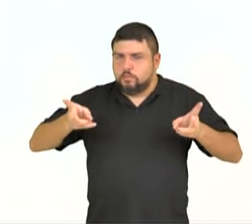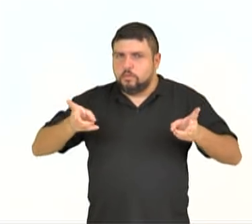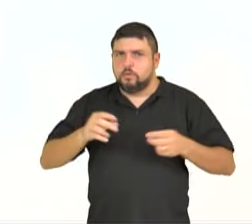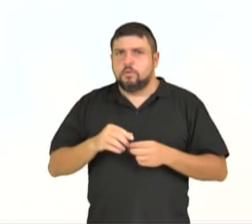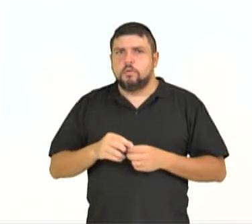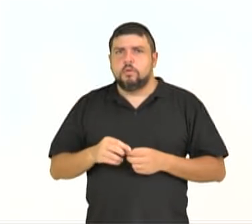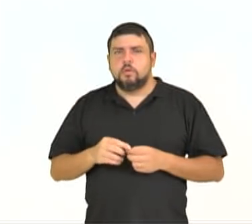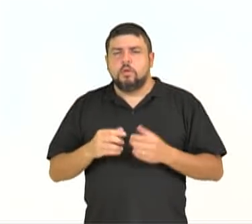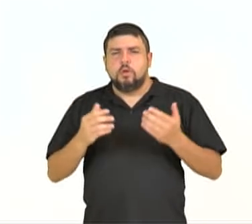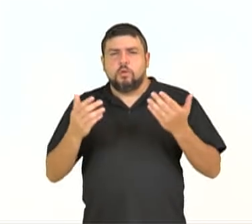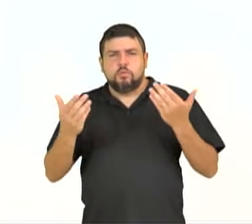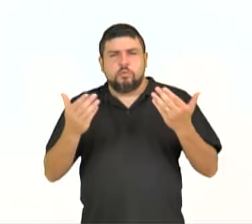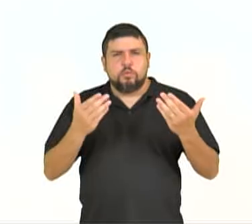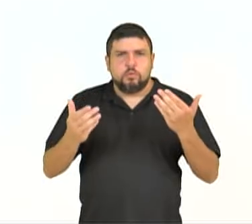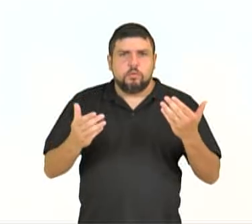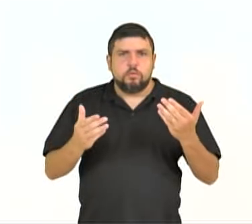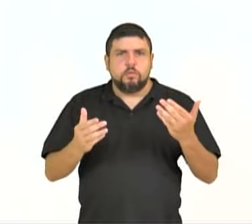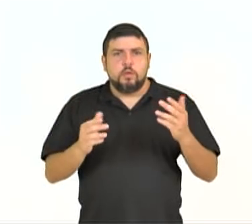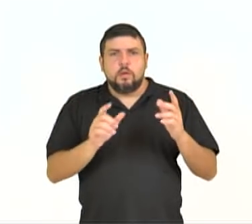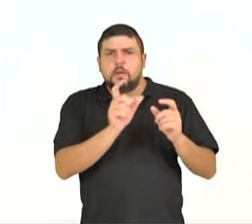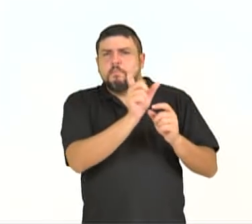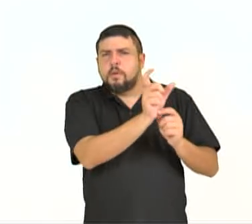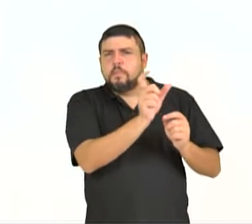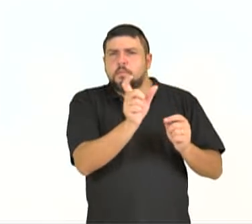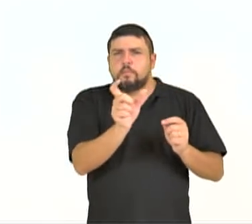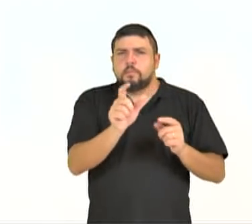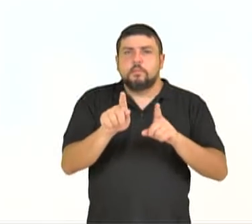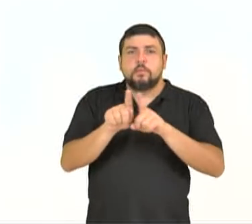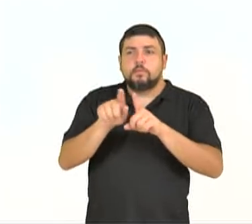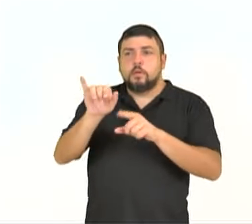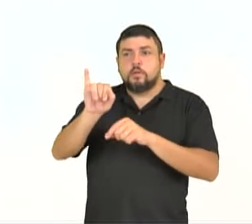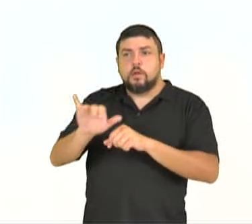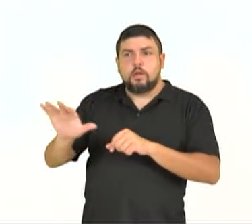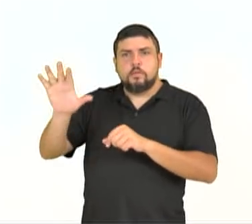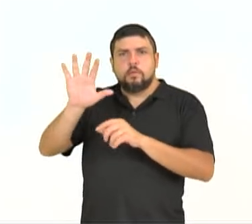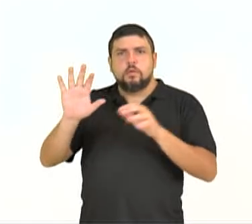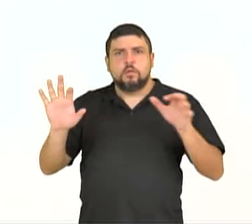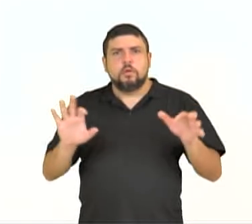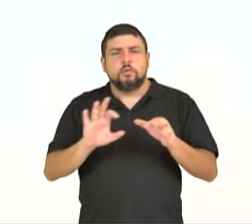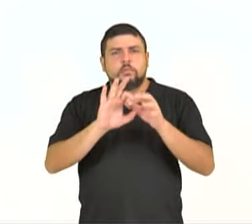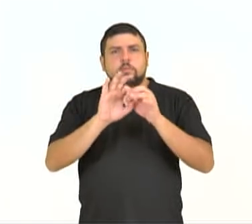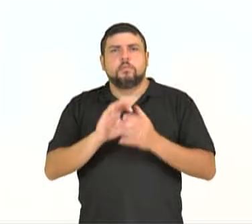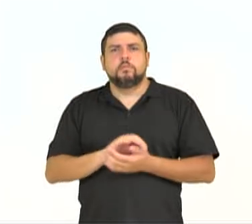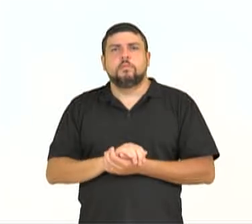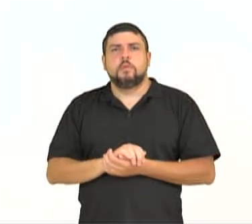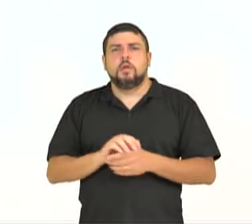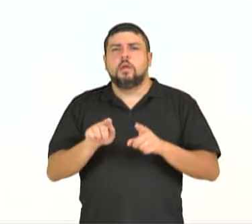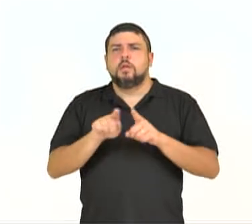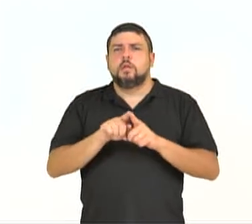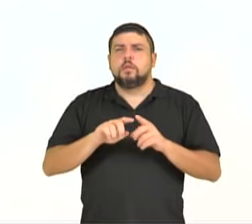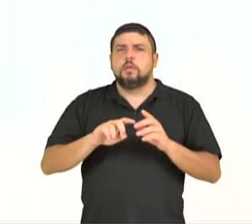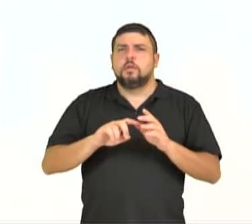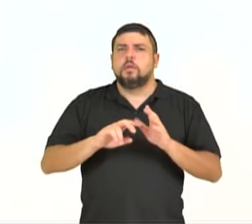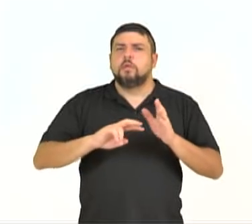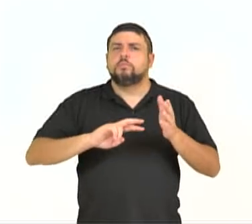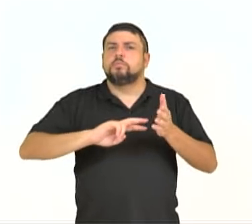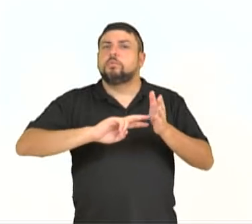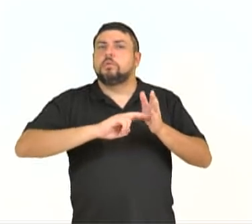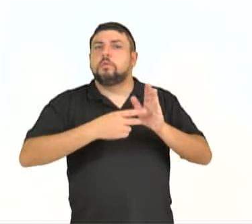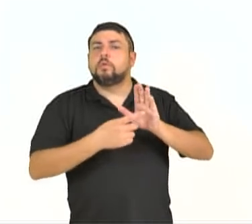parte verbal e não verbal de um texto, verificar a significação implícita e explícita no